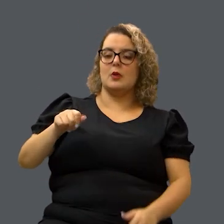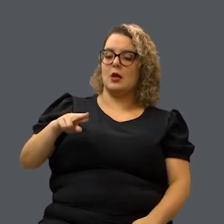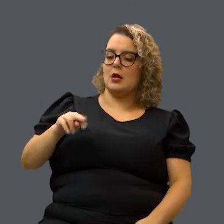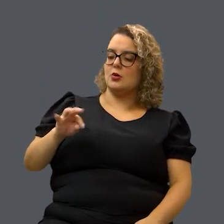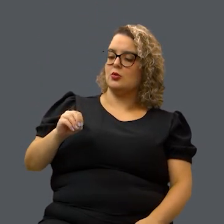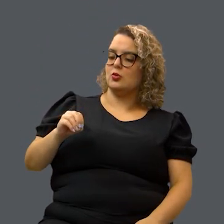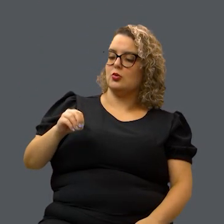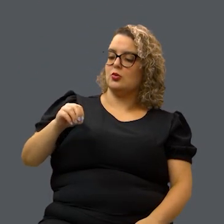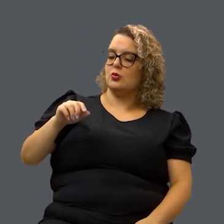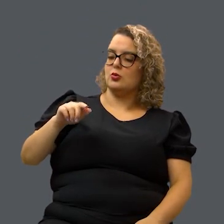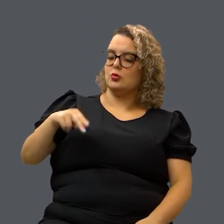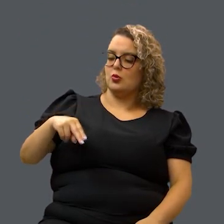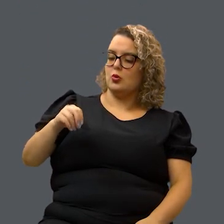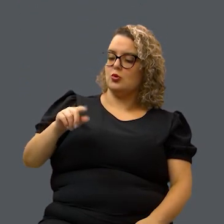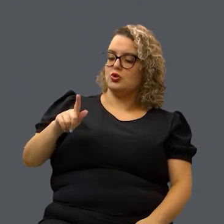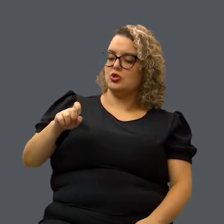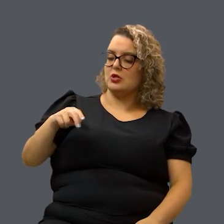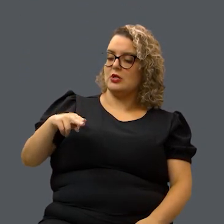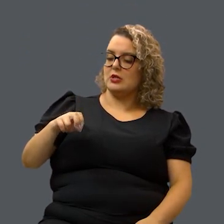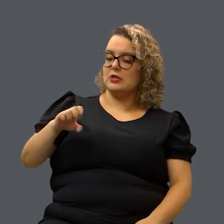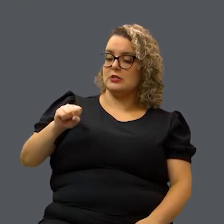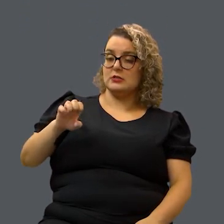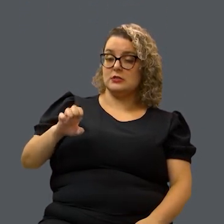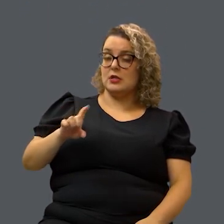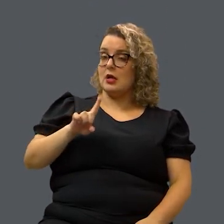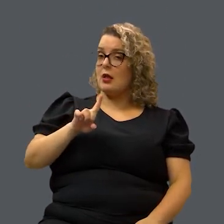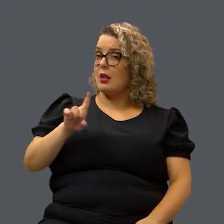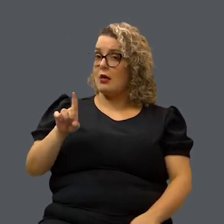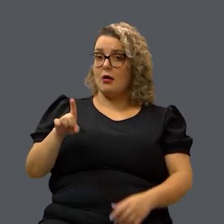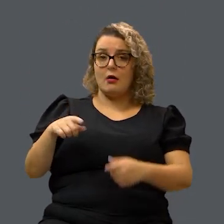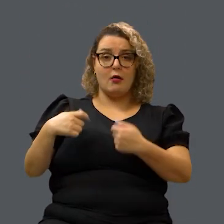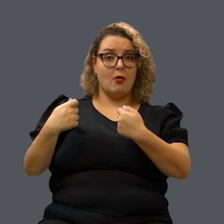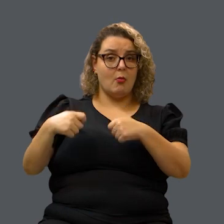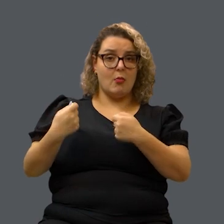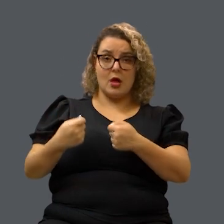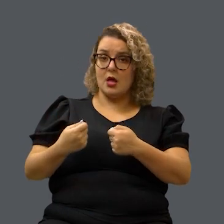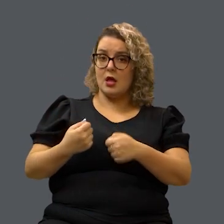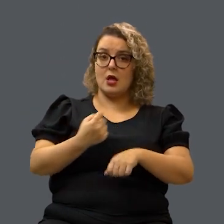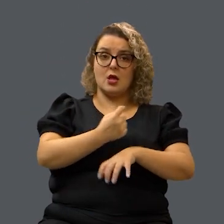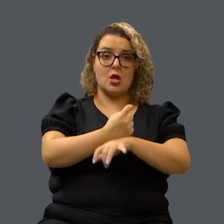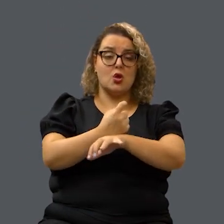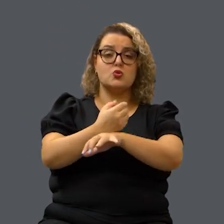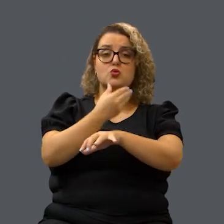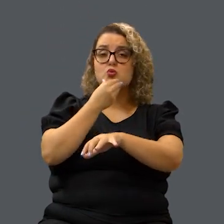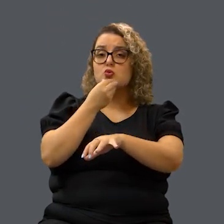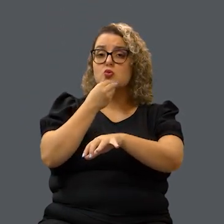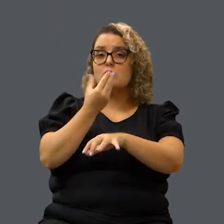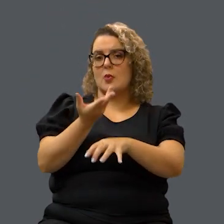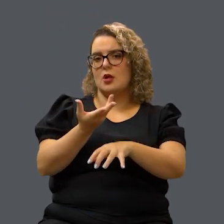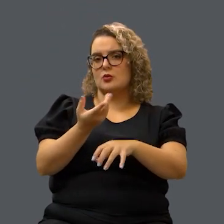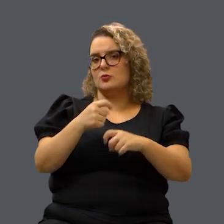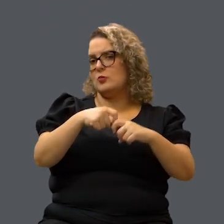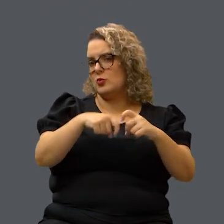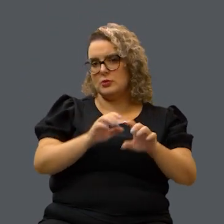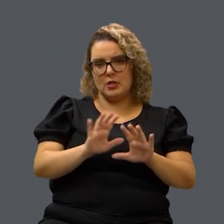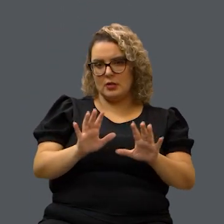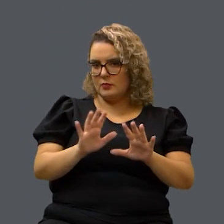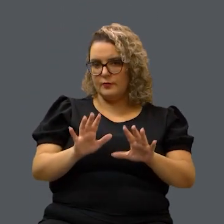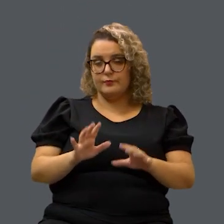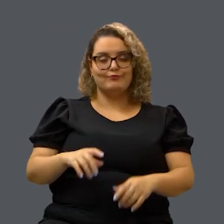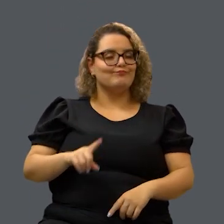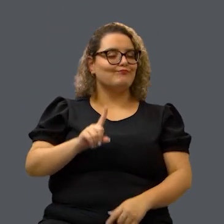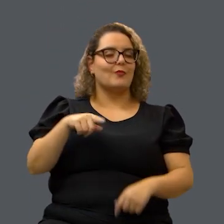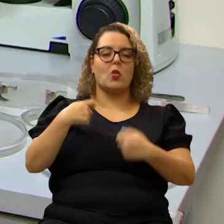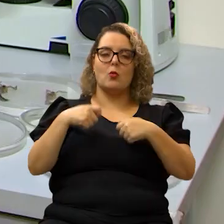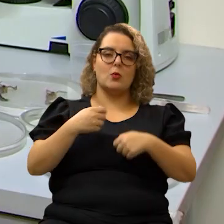por partenogênese, o que significa que elas não precisam de macho para acasalamento. Ele não precisa